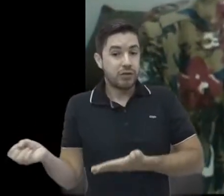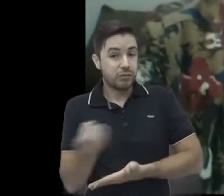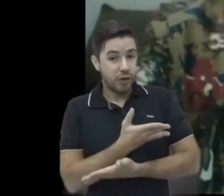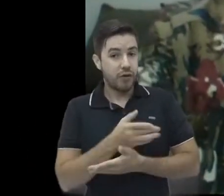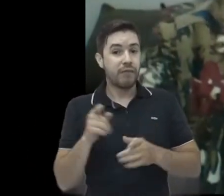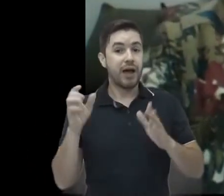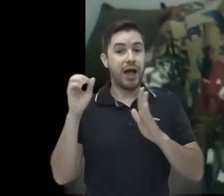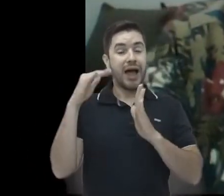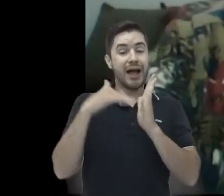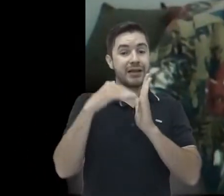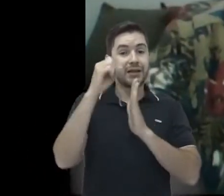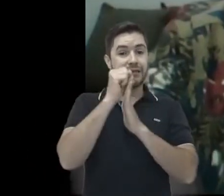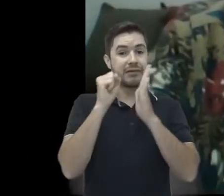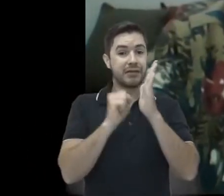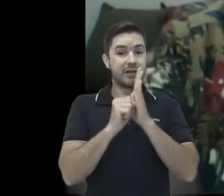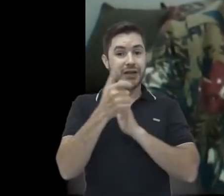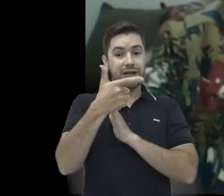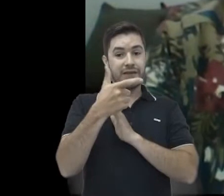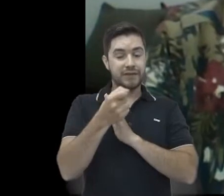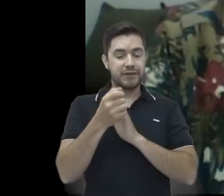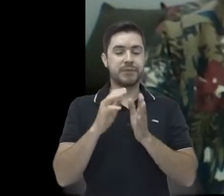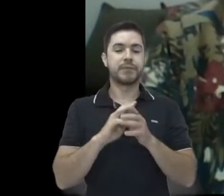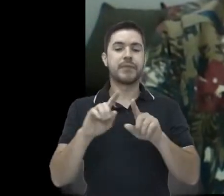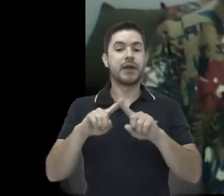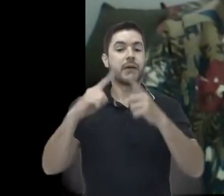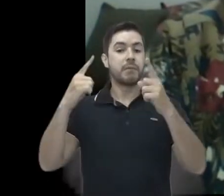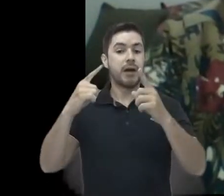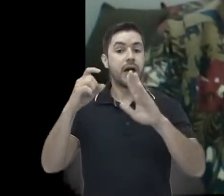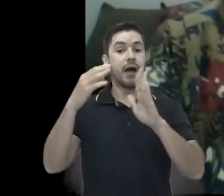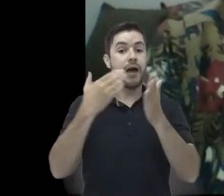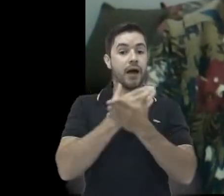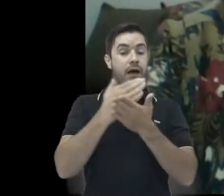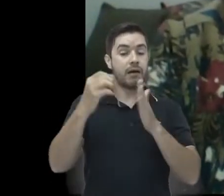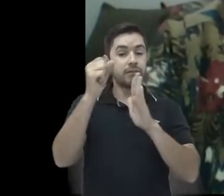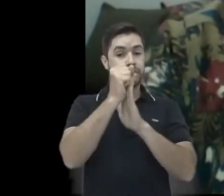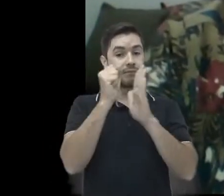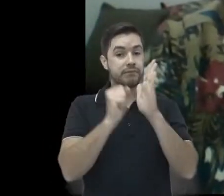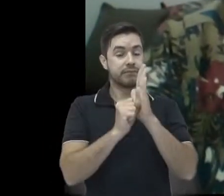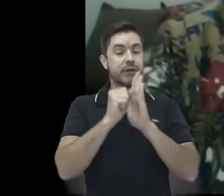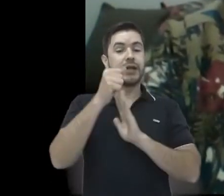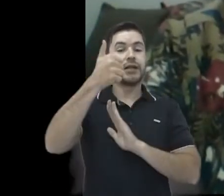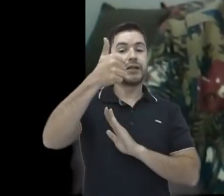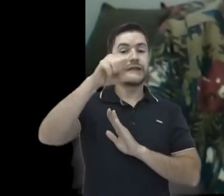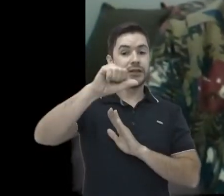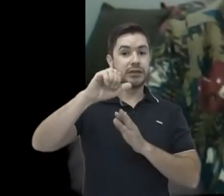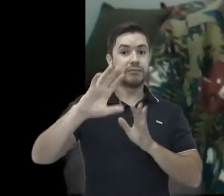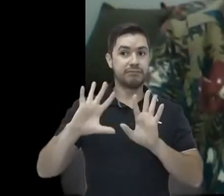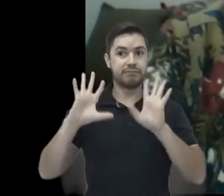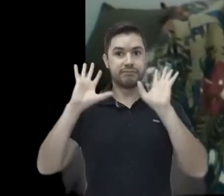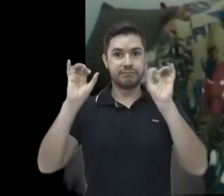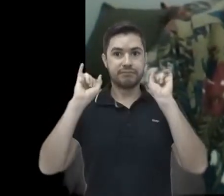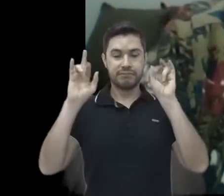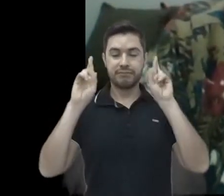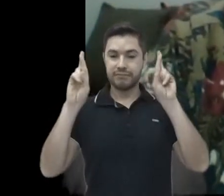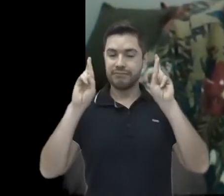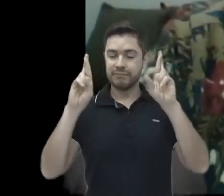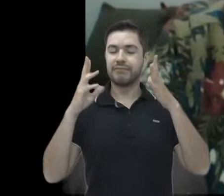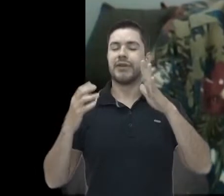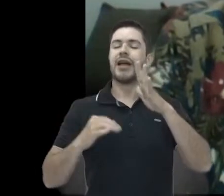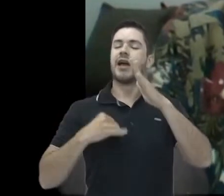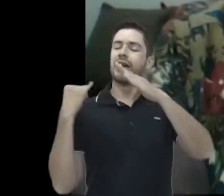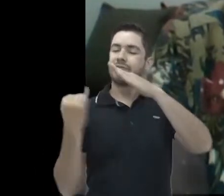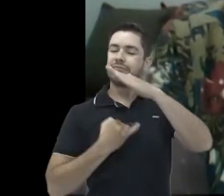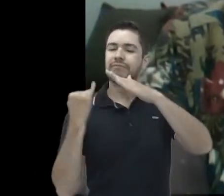Mas é a partir do século XIX, com o crescimento da técnica de reprodução de imagens, graças à Revolução Industrial, que a pintura de